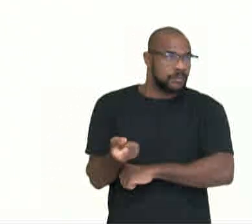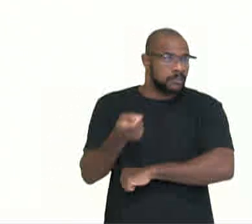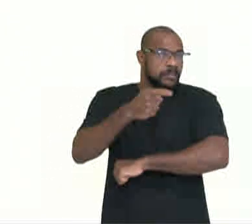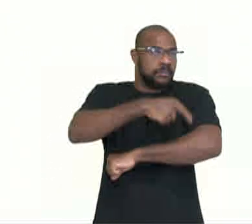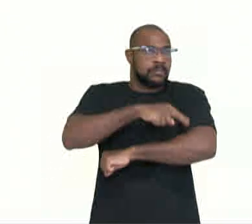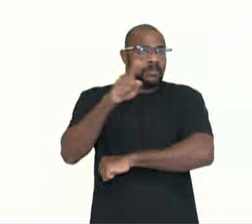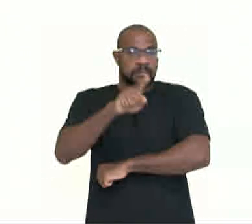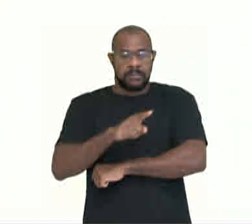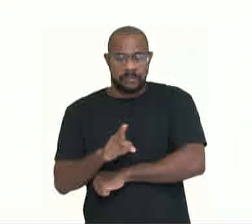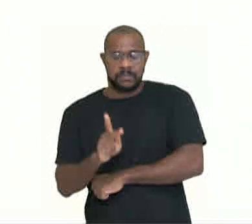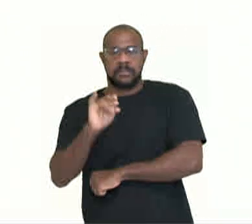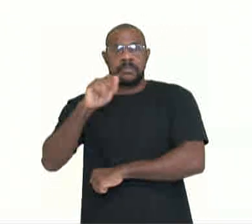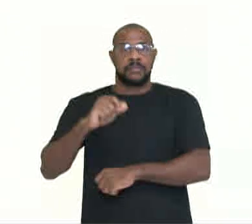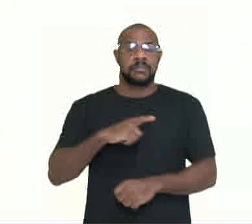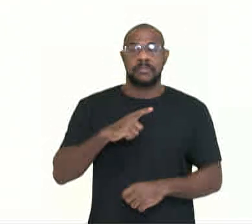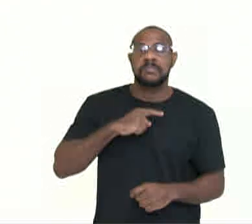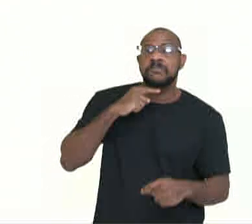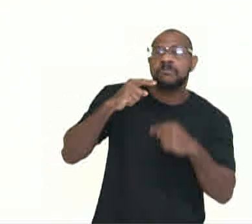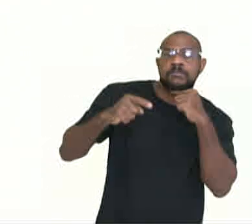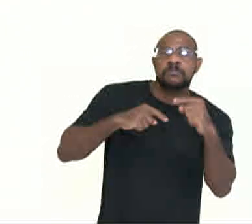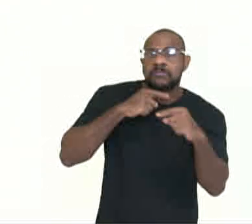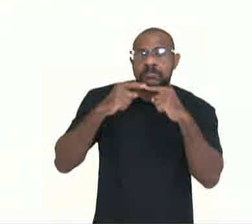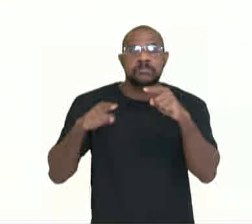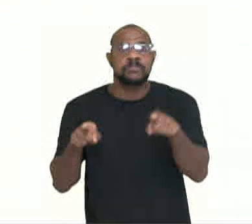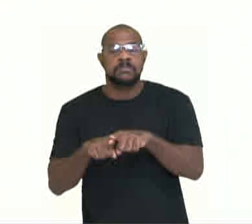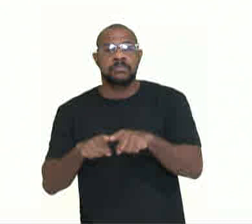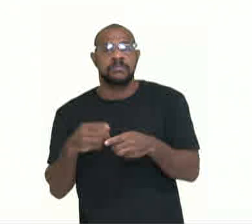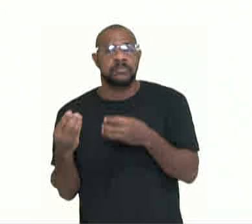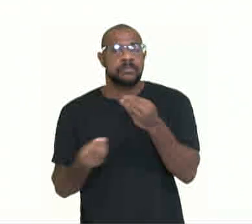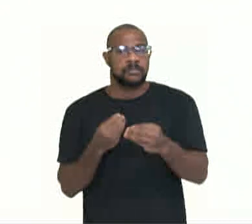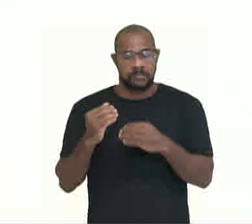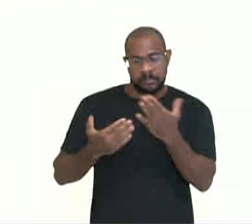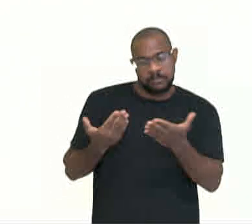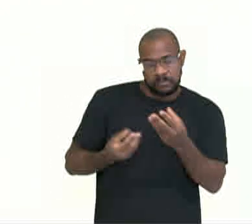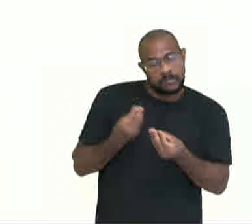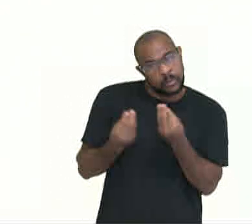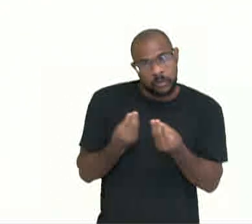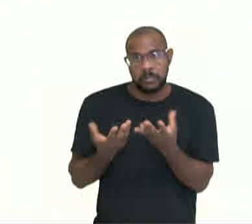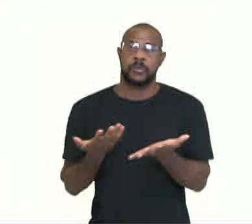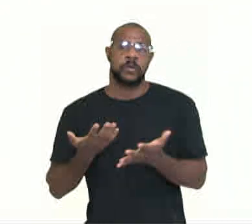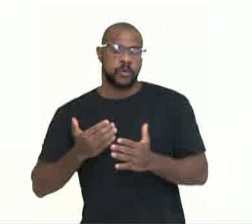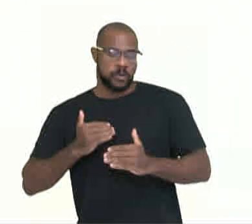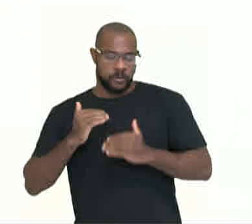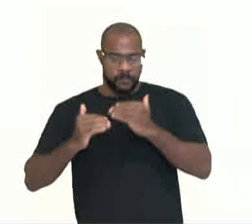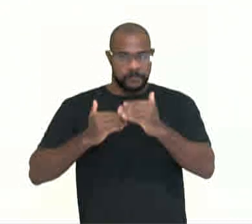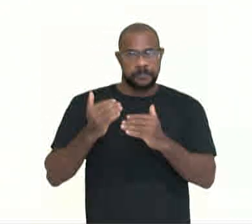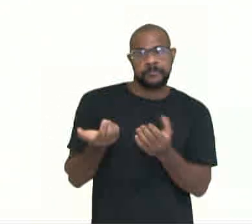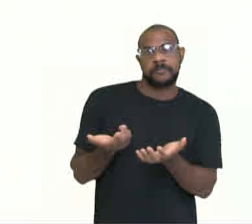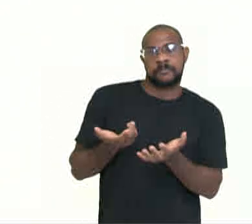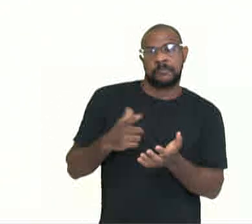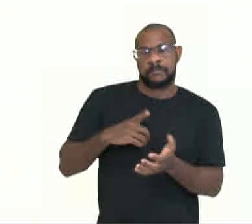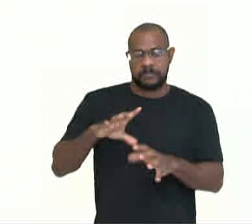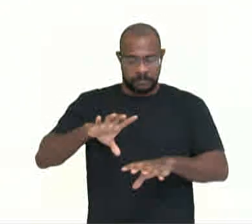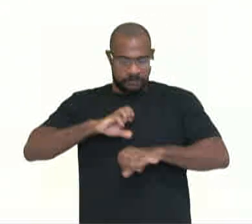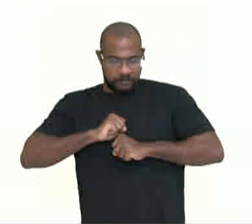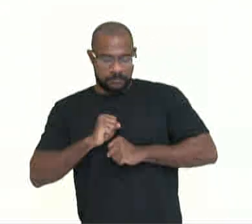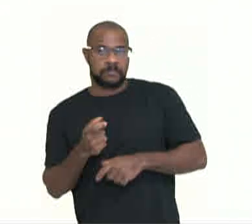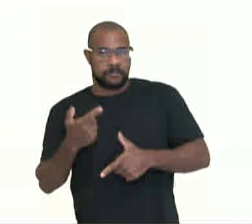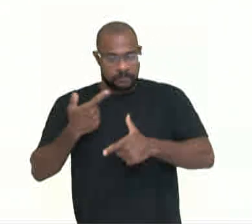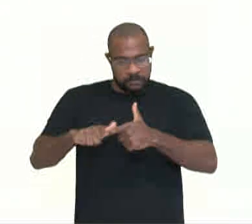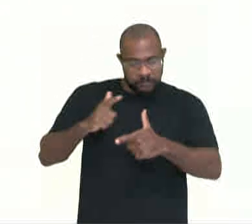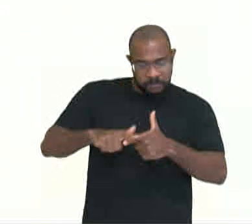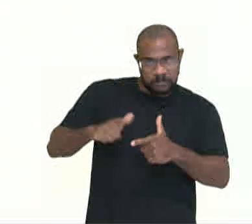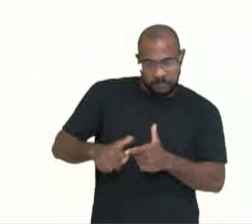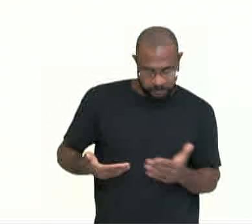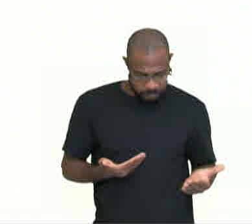existem muitas dúvidas sobre a Zika, incluindo como exatamente o vírus contamina os fetos a partir da mãe, causando a microcefalia, uma condição na